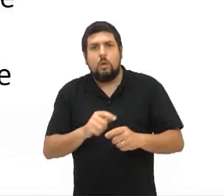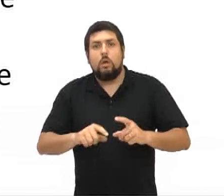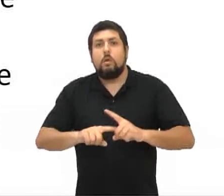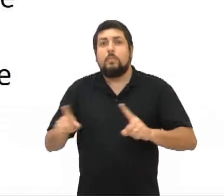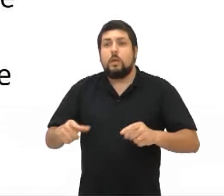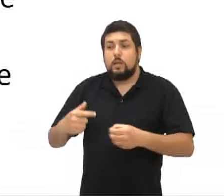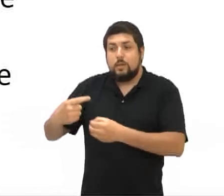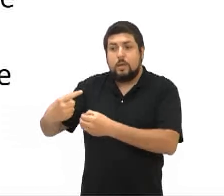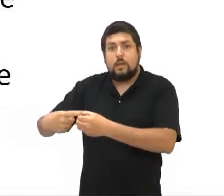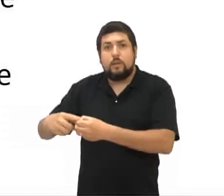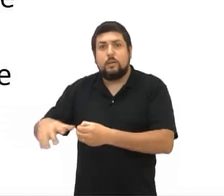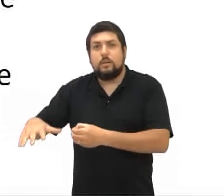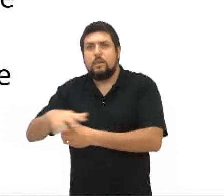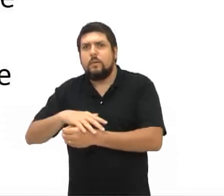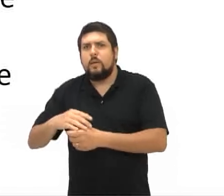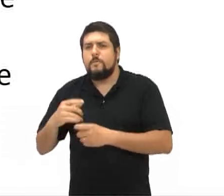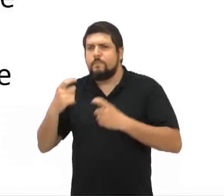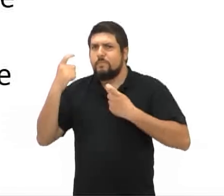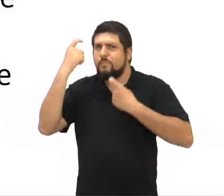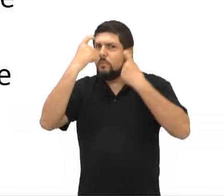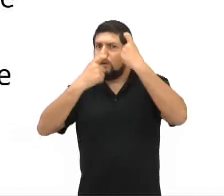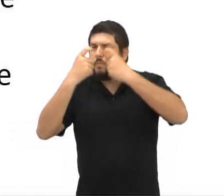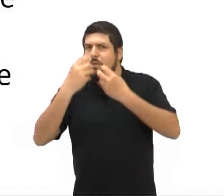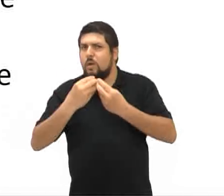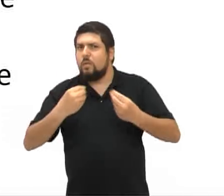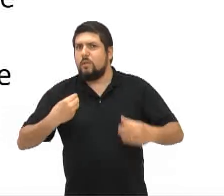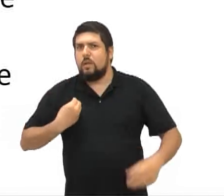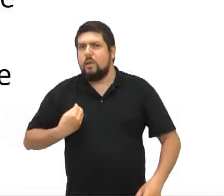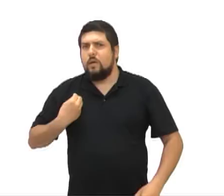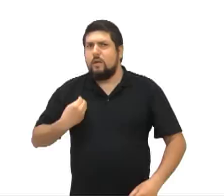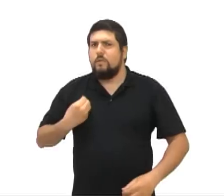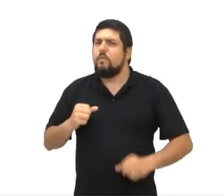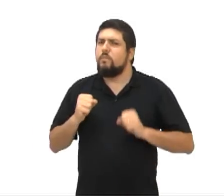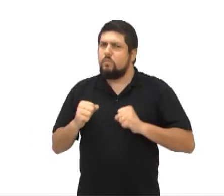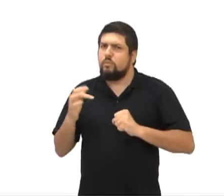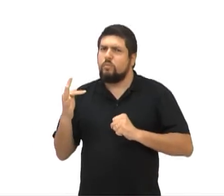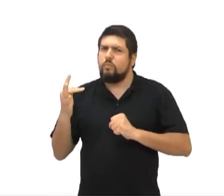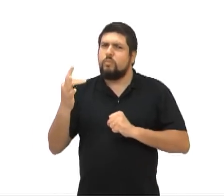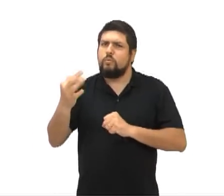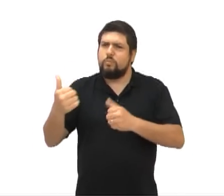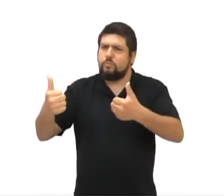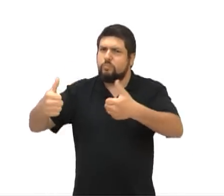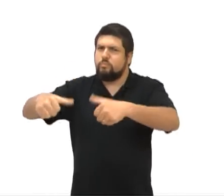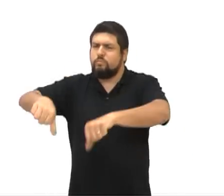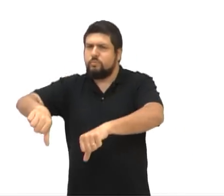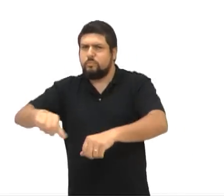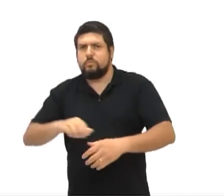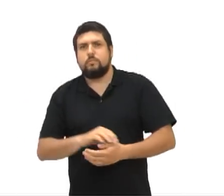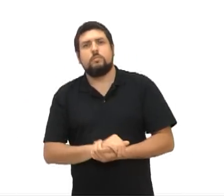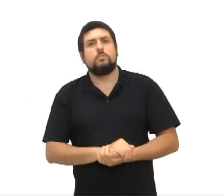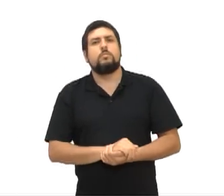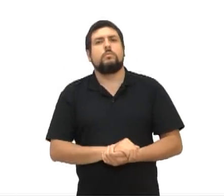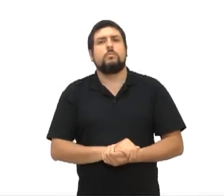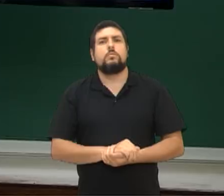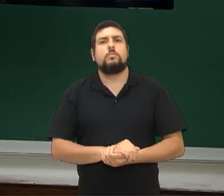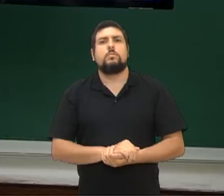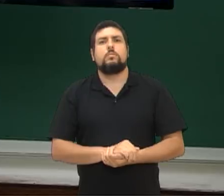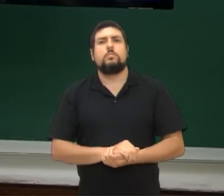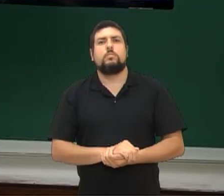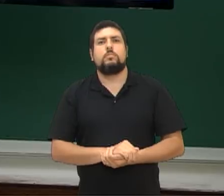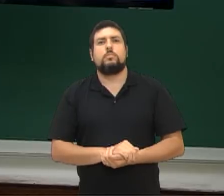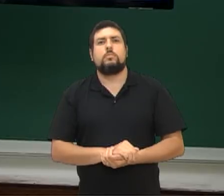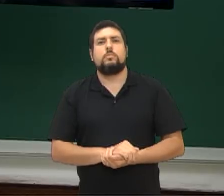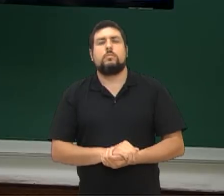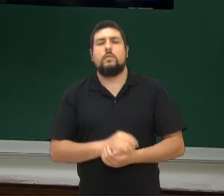com a qualidade de vida que pode estar sendo deteriorada. Tem um quiz aqui para você,